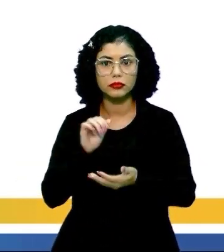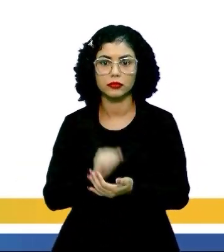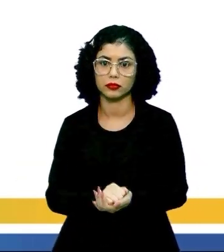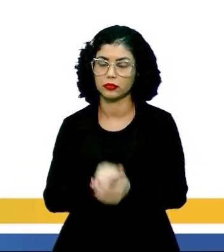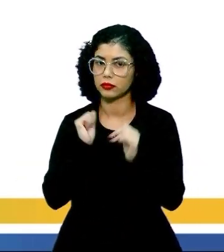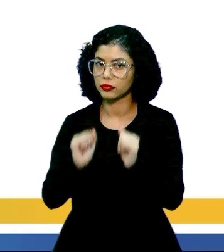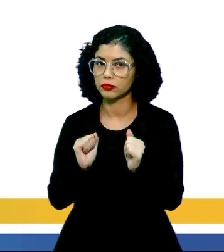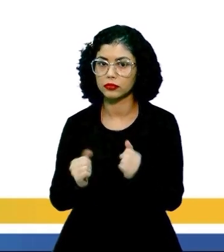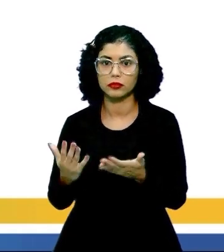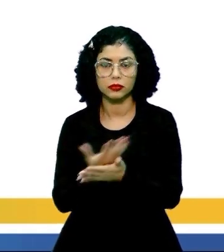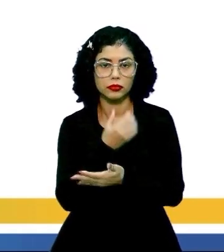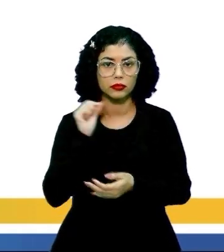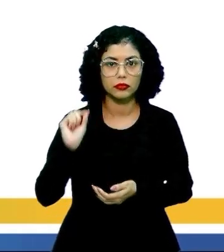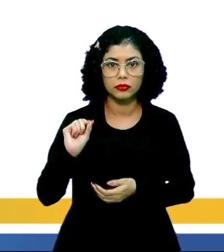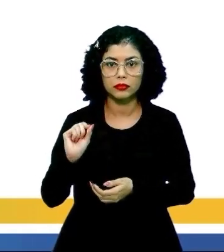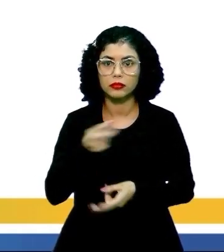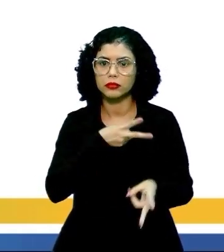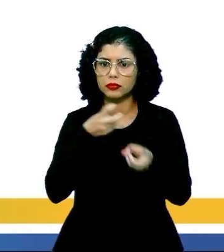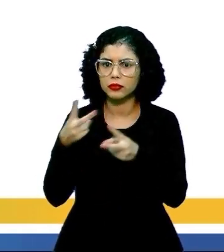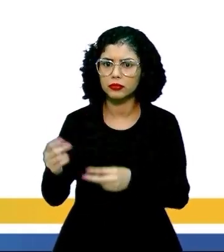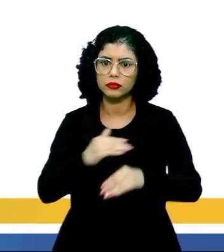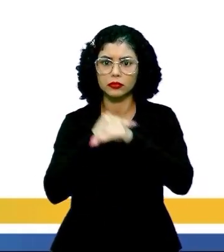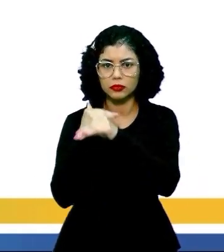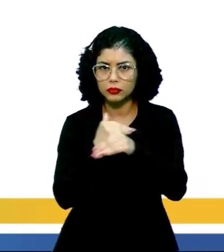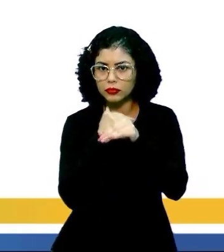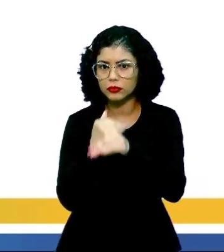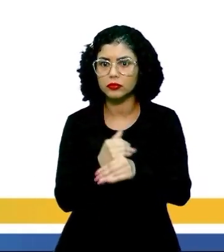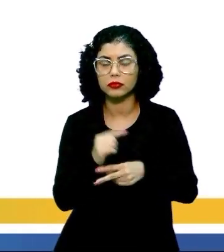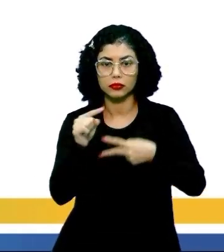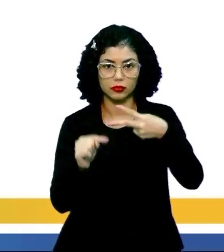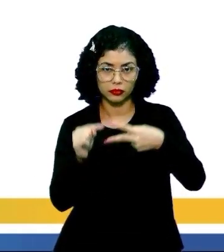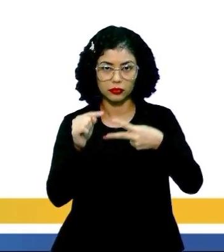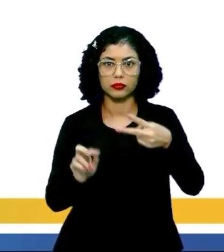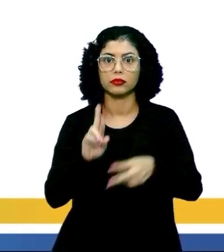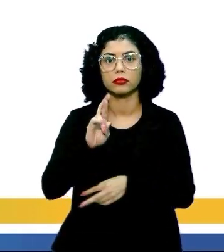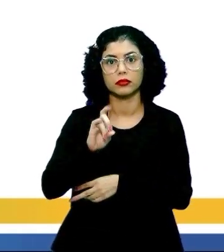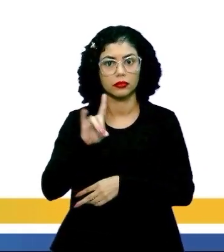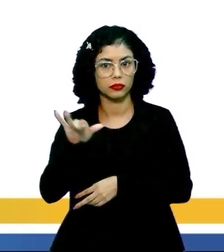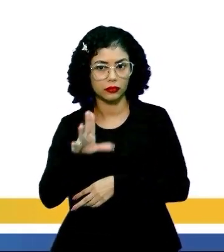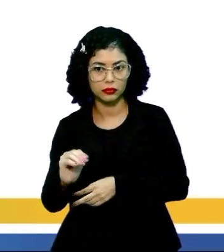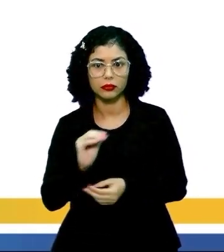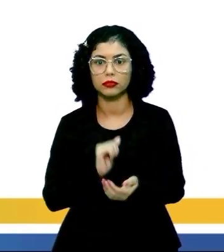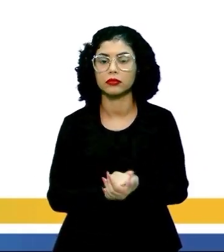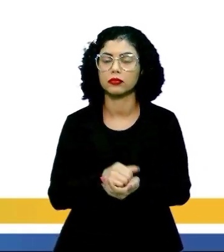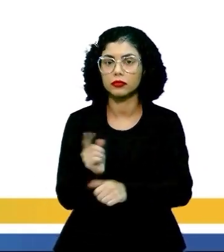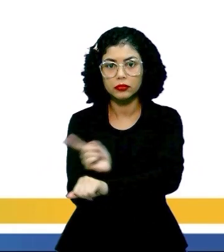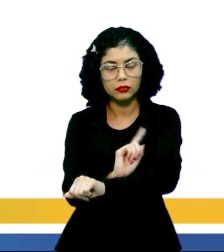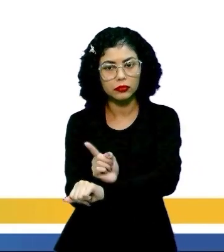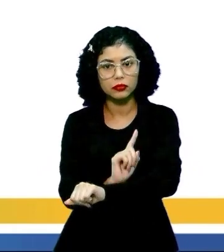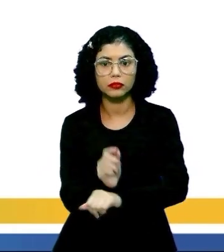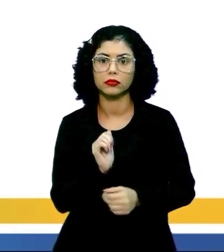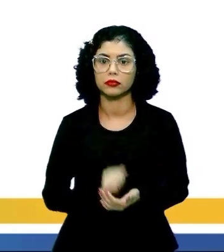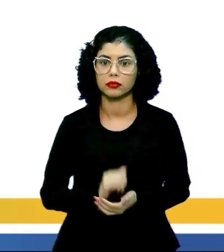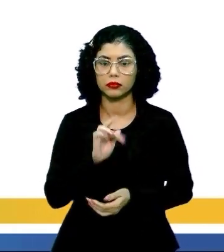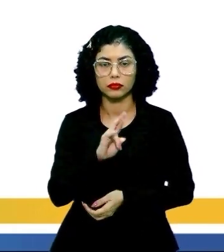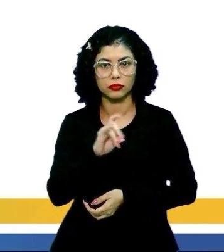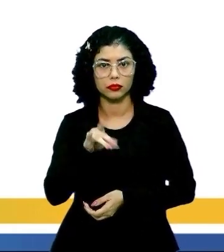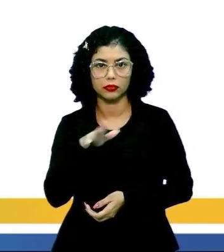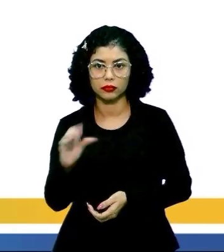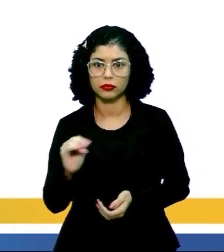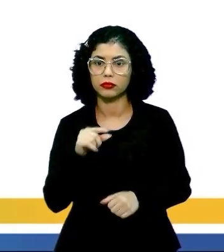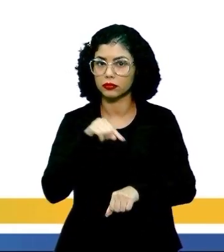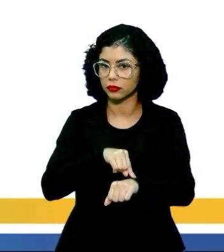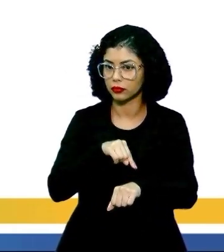a gente pode pegar aqui a gente observa que temos uma igualdade entre duas razões ser igualdade entre a velocidade e a razão do espaço pelo